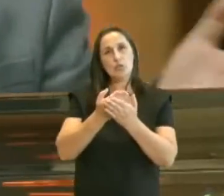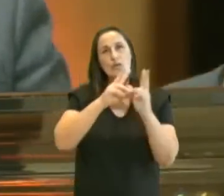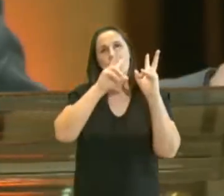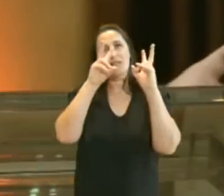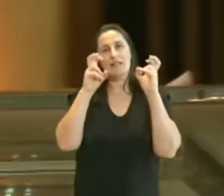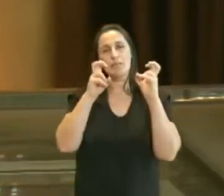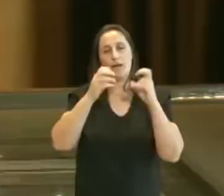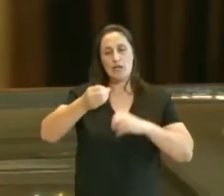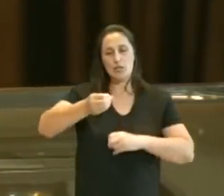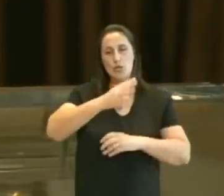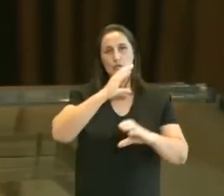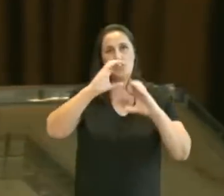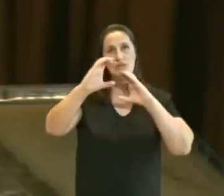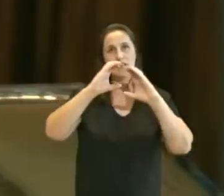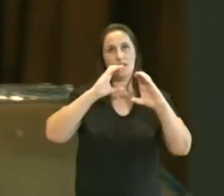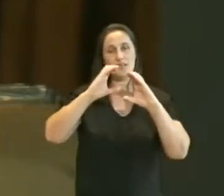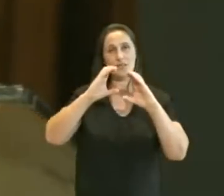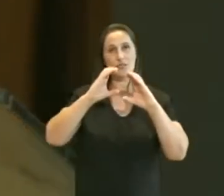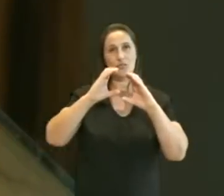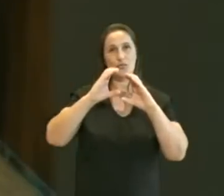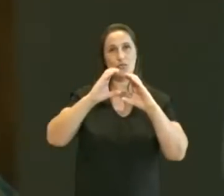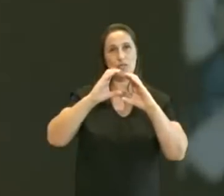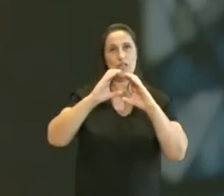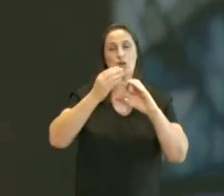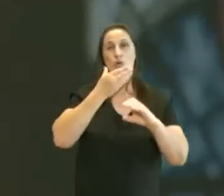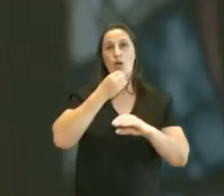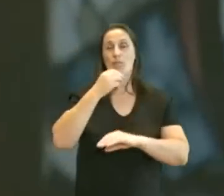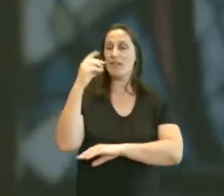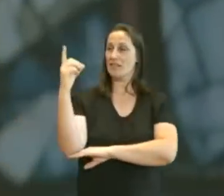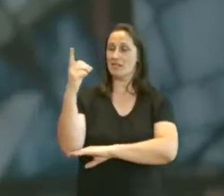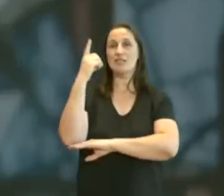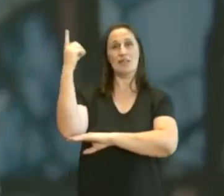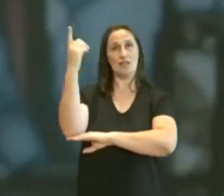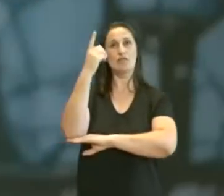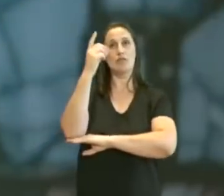essa expressão também era Davi. Ele usou algumas vezes.